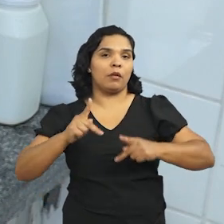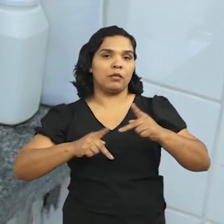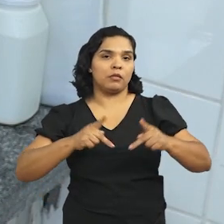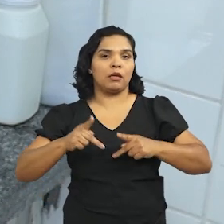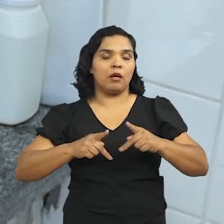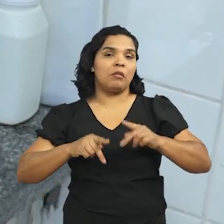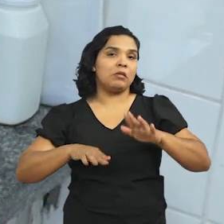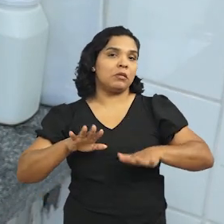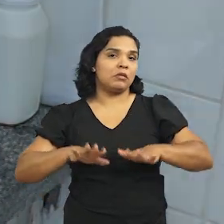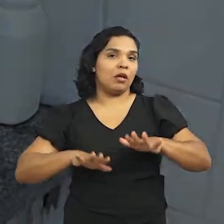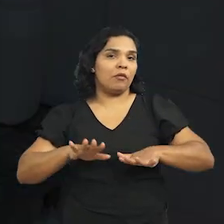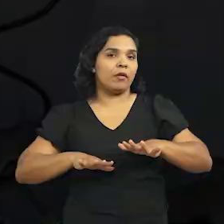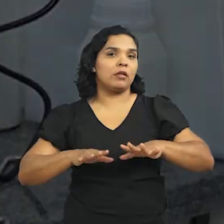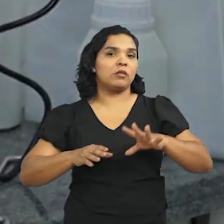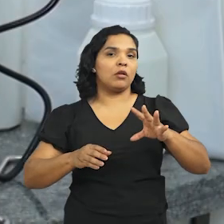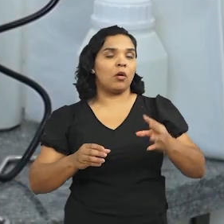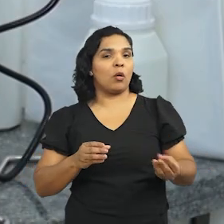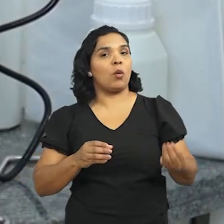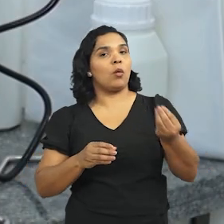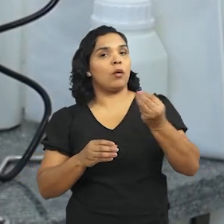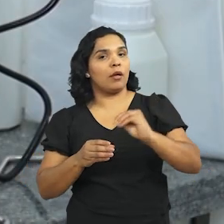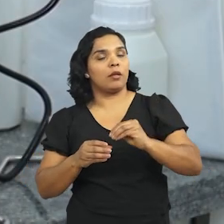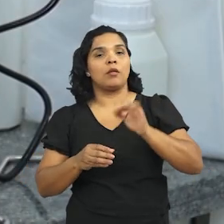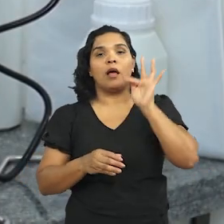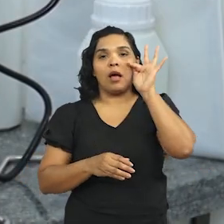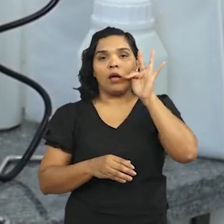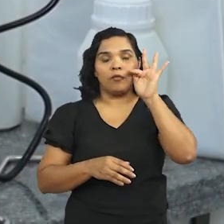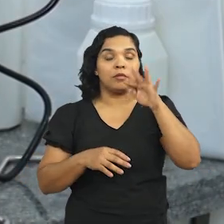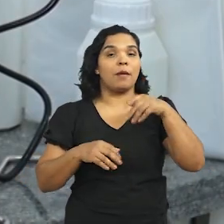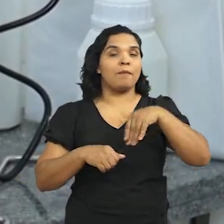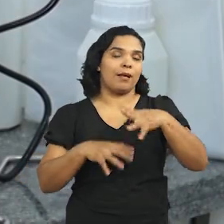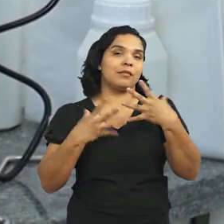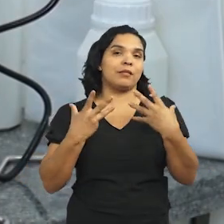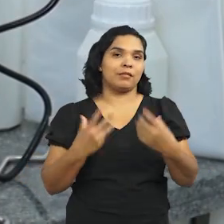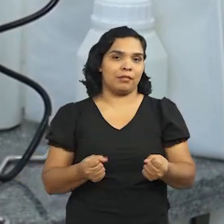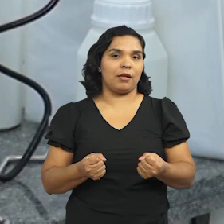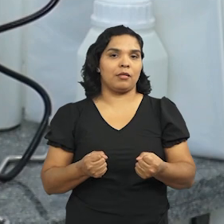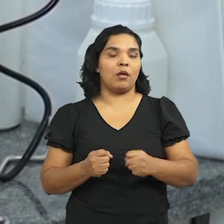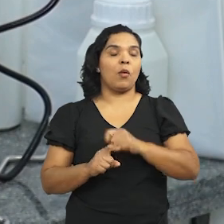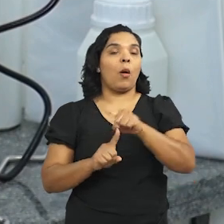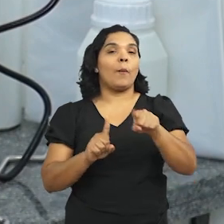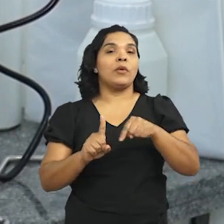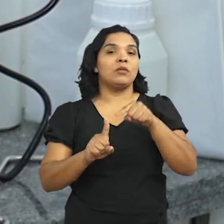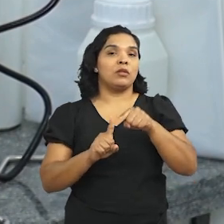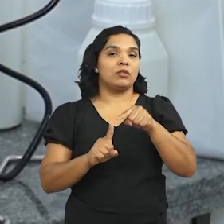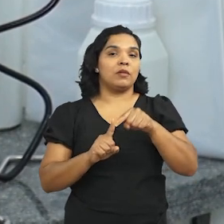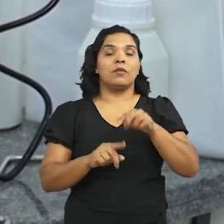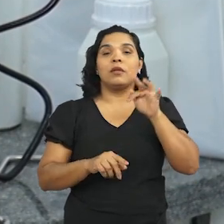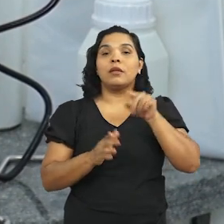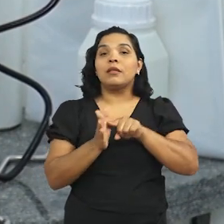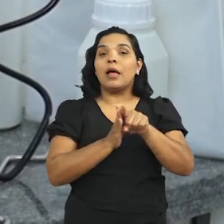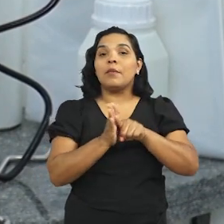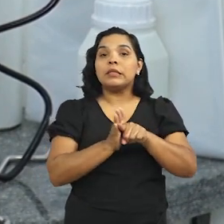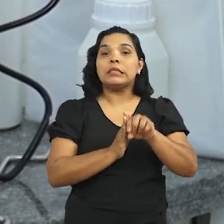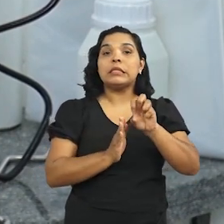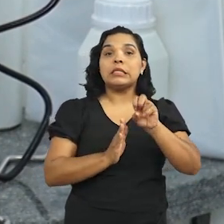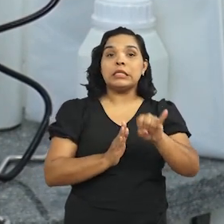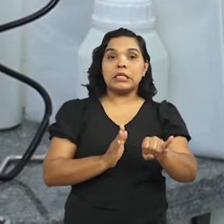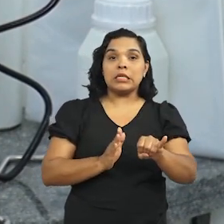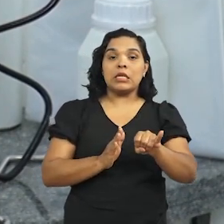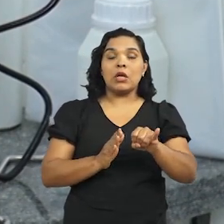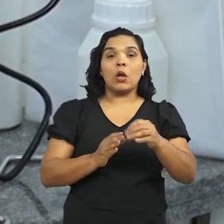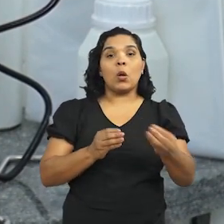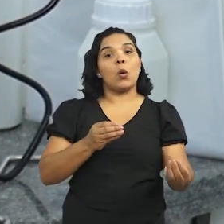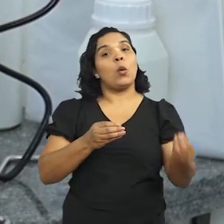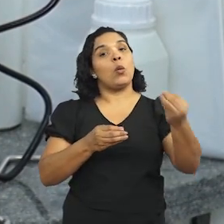receptiva pela população, talvez com essa adição ela seja mais aceita. Então, o objetivo da nossa